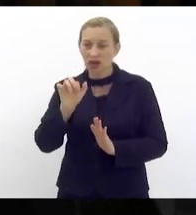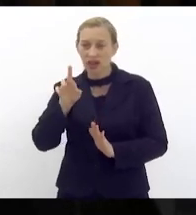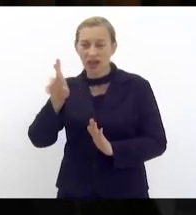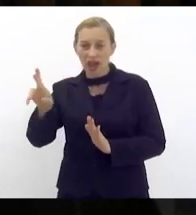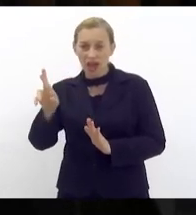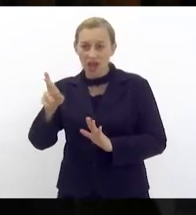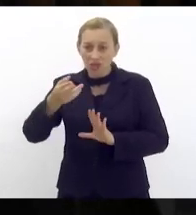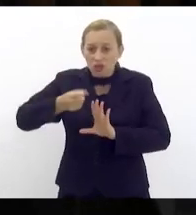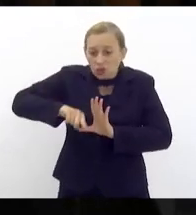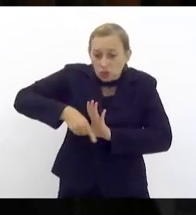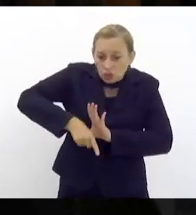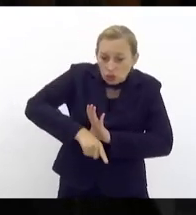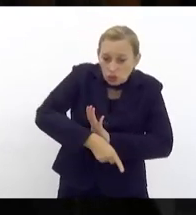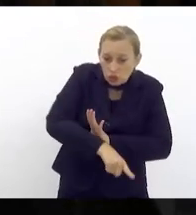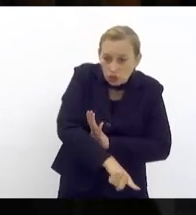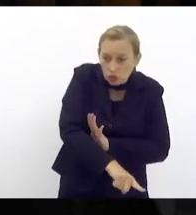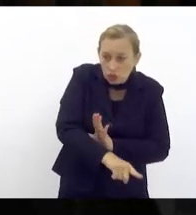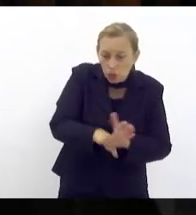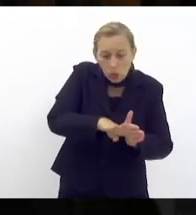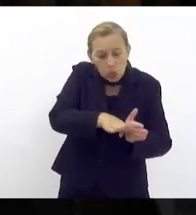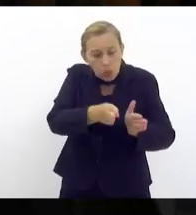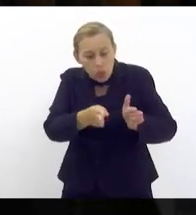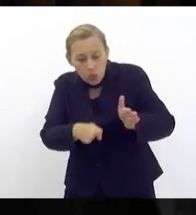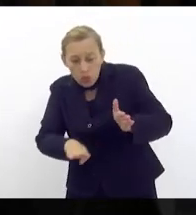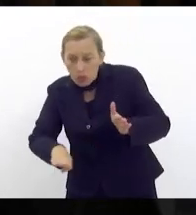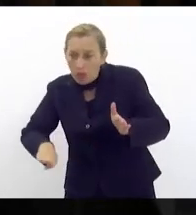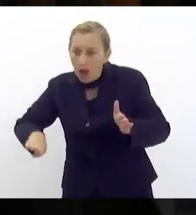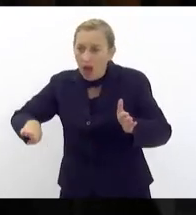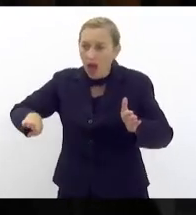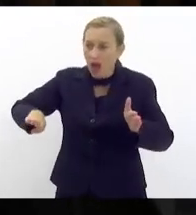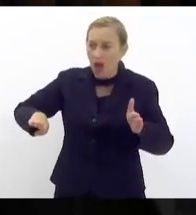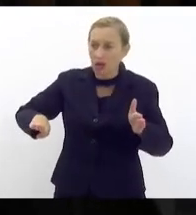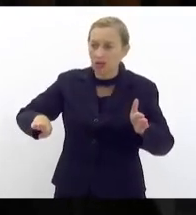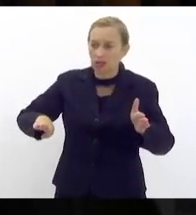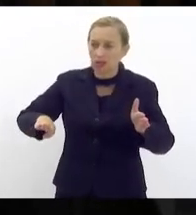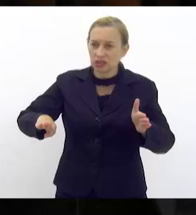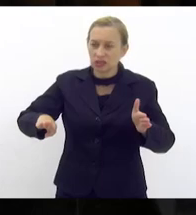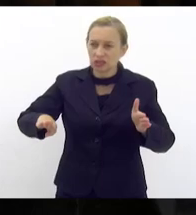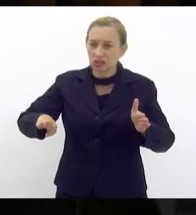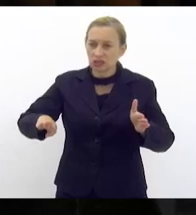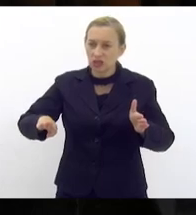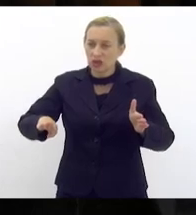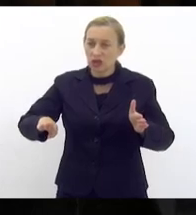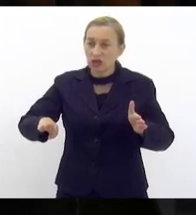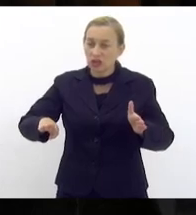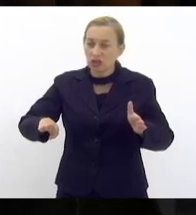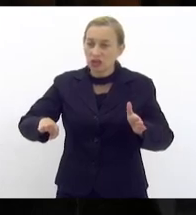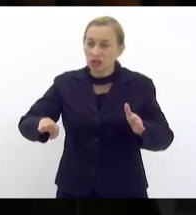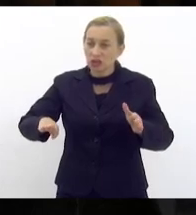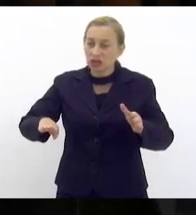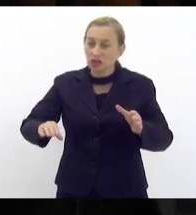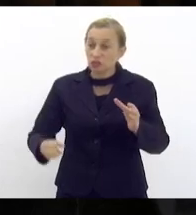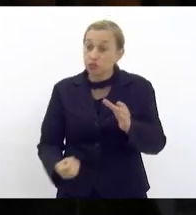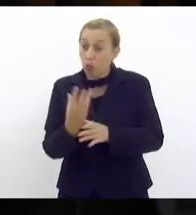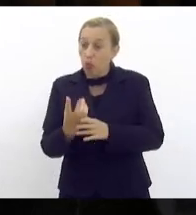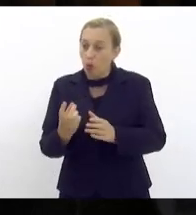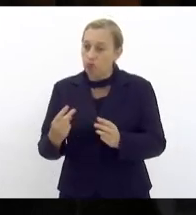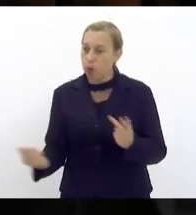do mar capaz de propiciar o efeito tsunami radioativo